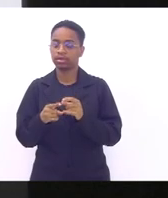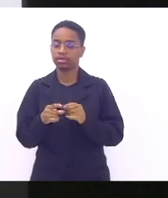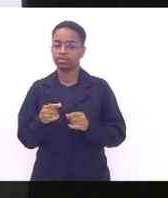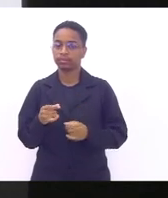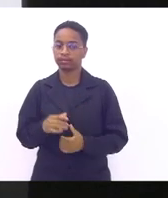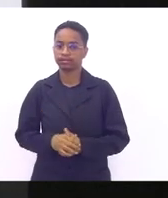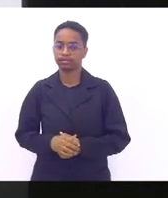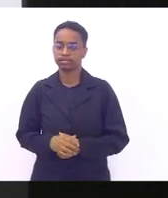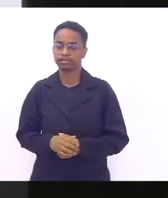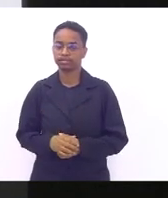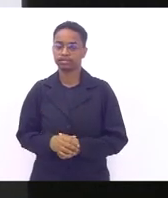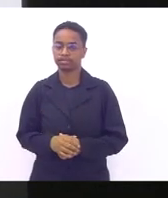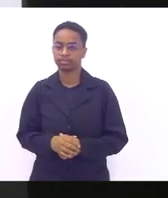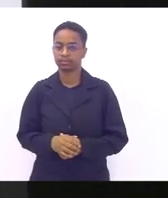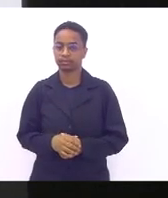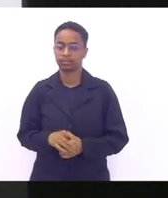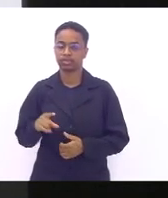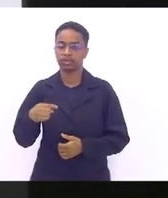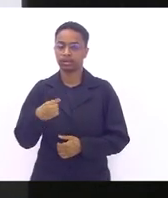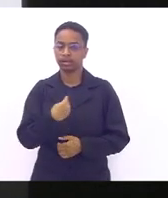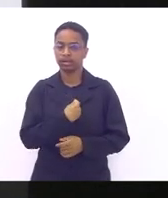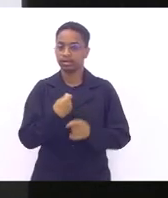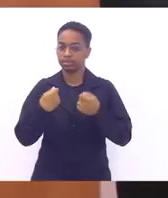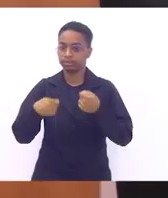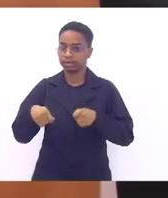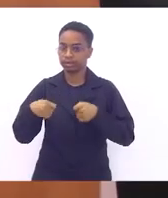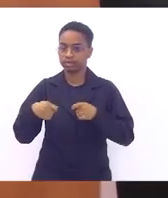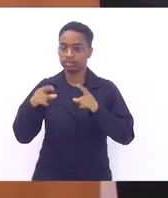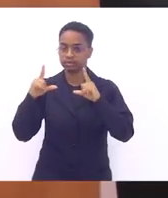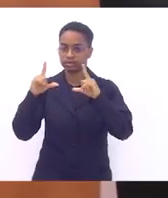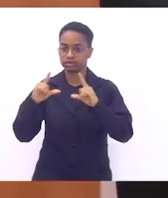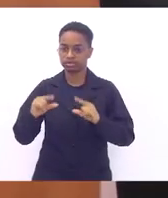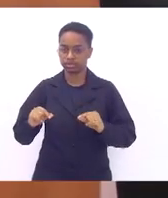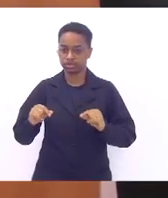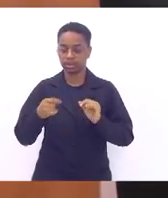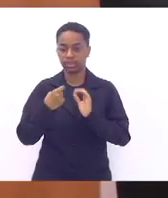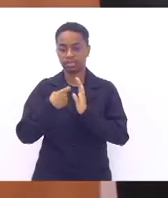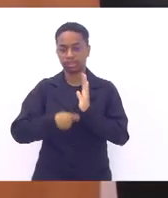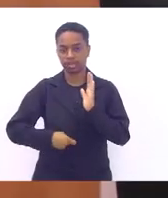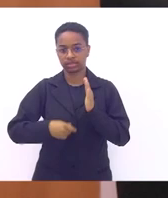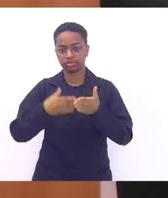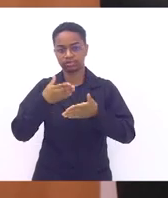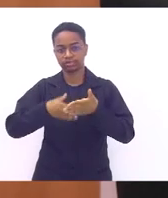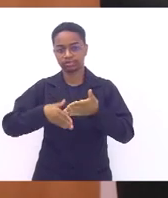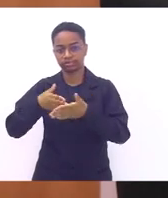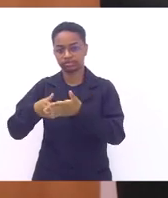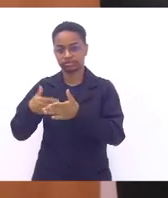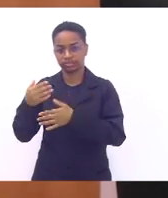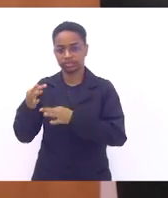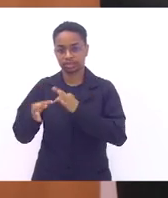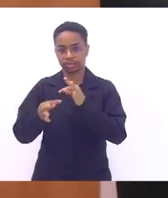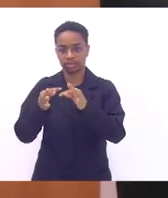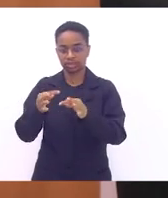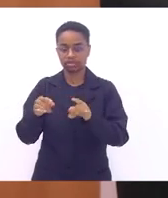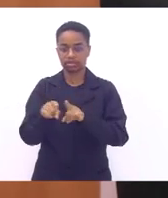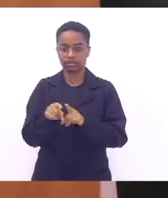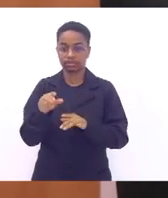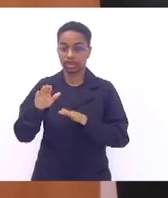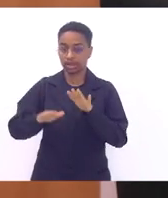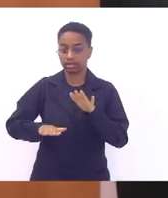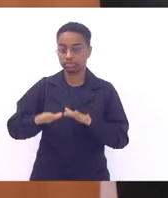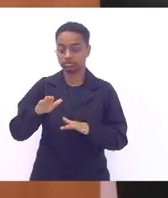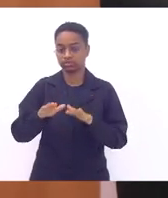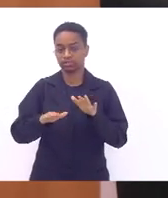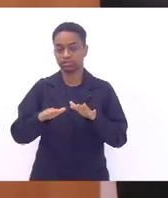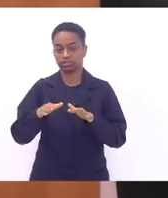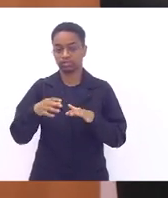importante? Porque a gente precisa reduzir as nossas taxas de interrupção de tratamento. E, muitas vezes, a